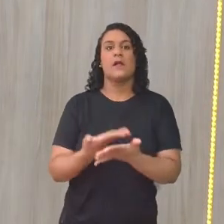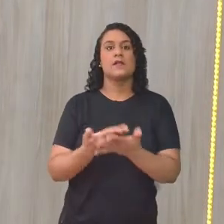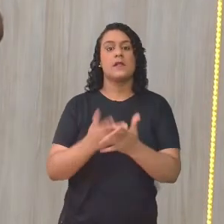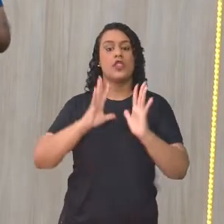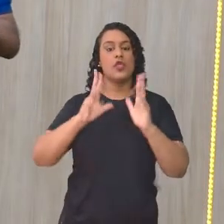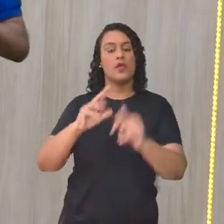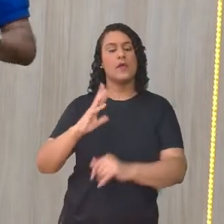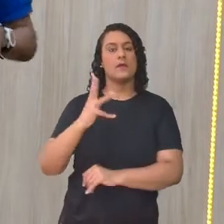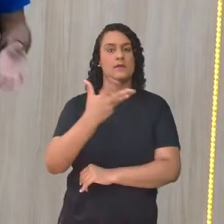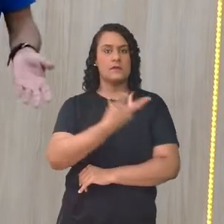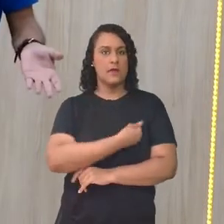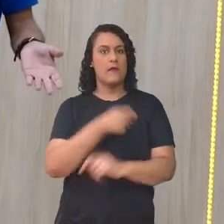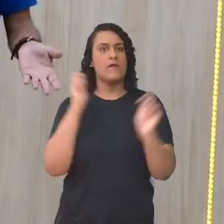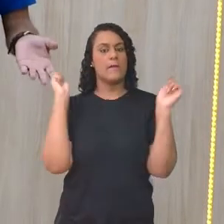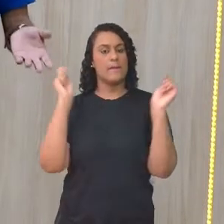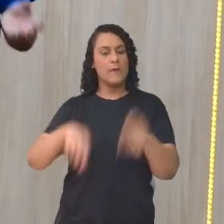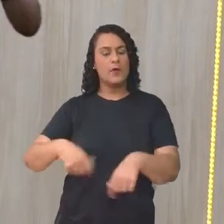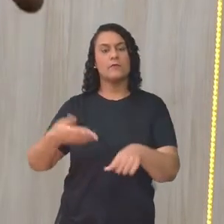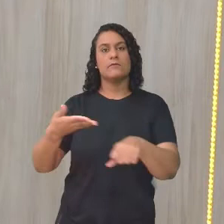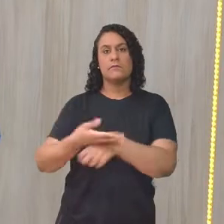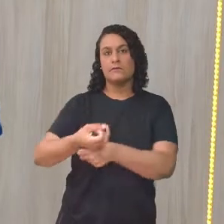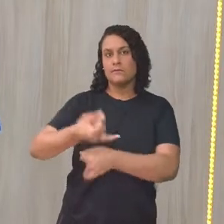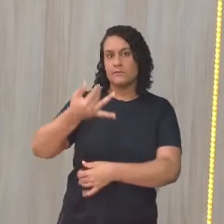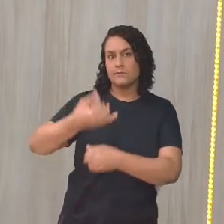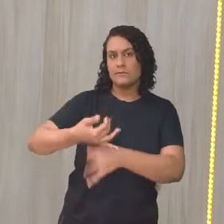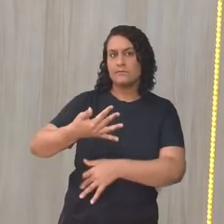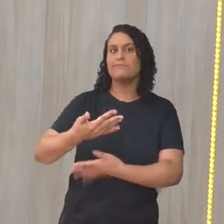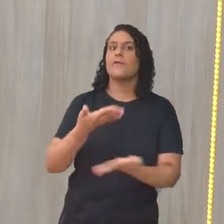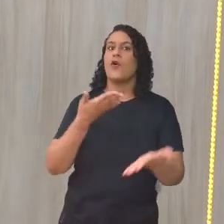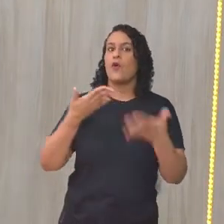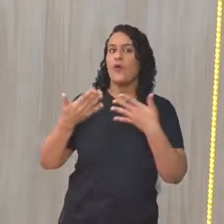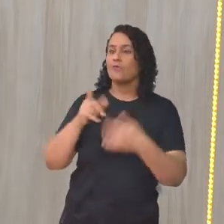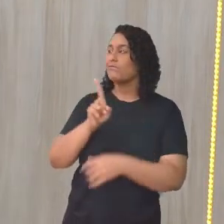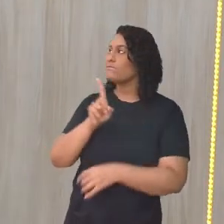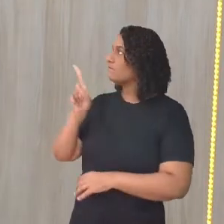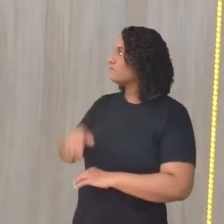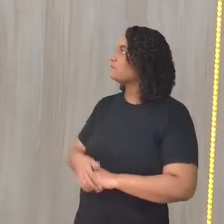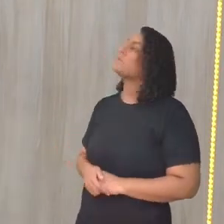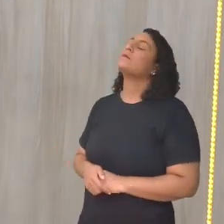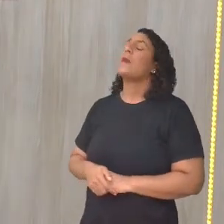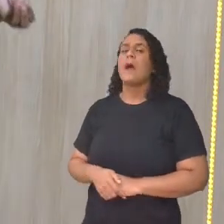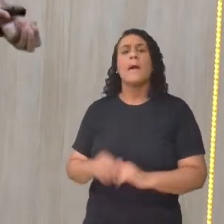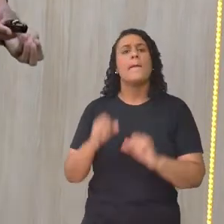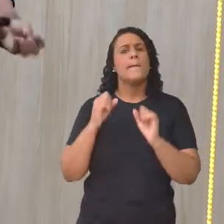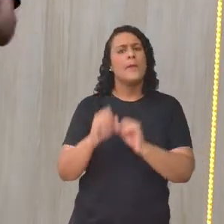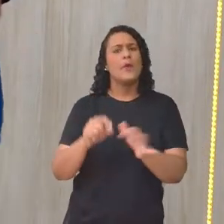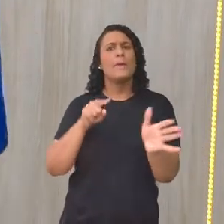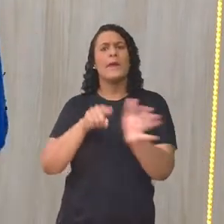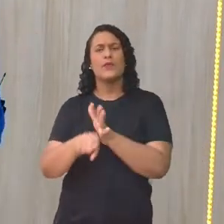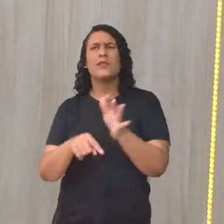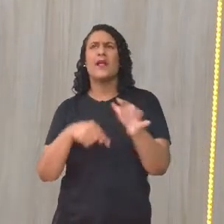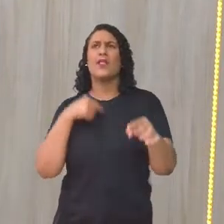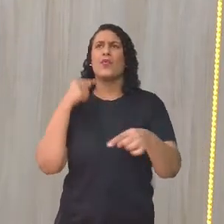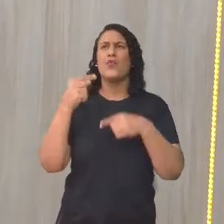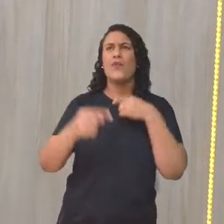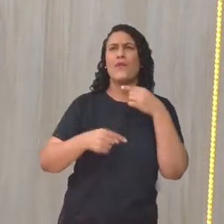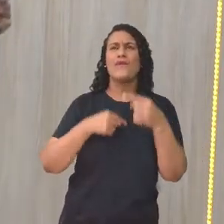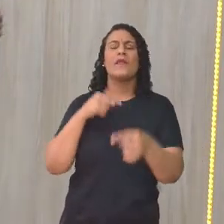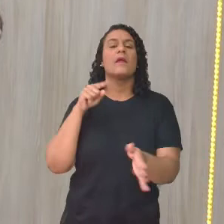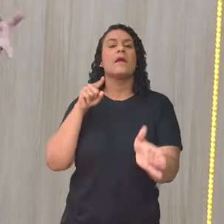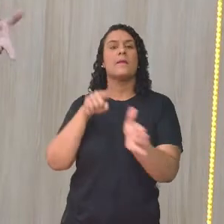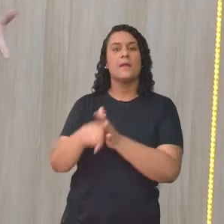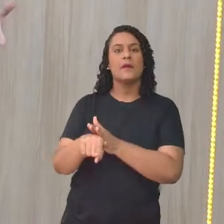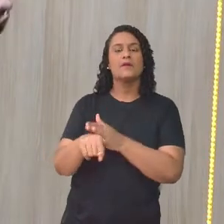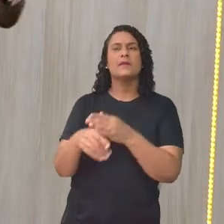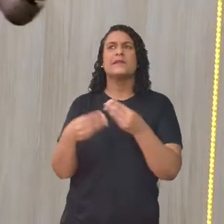pode deixar os comentários lá para Ricardinho, dizendo assim: Ricardinho, me salva, me ajuda essa questão aqui, essa dúvida. No tempo tal, se tu falasse isso,